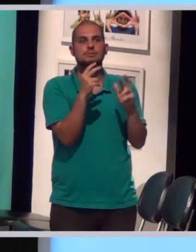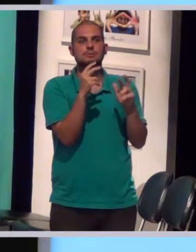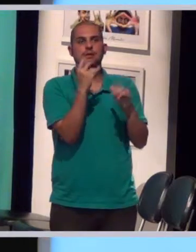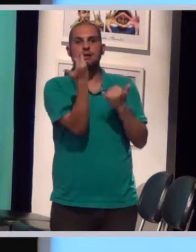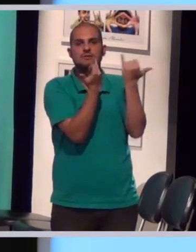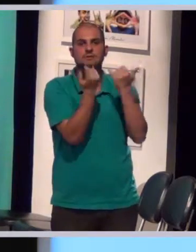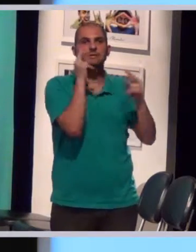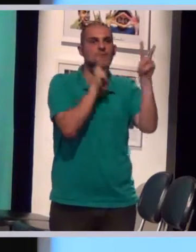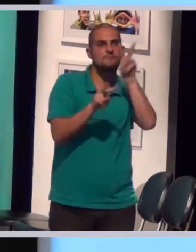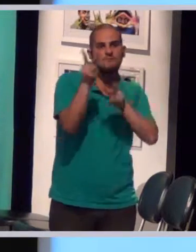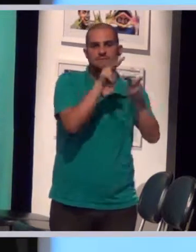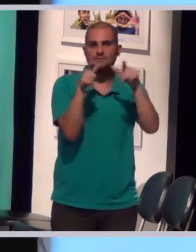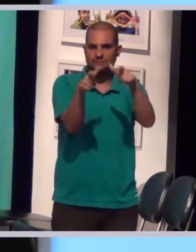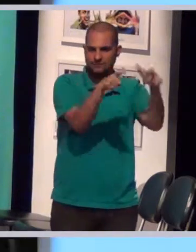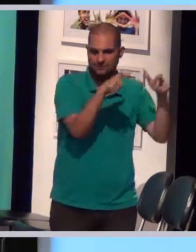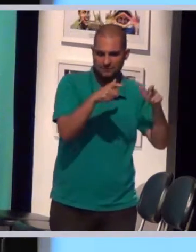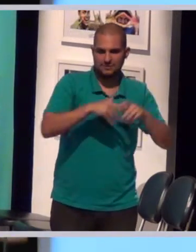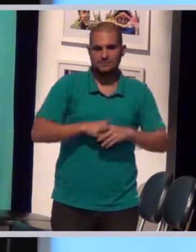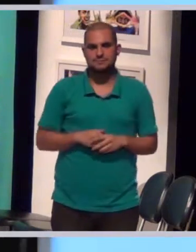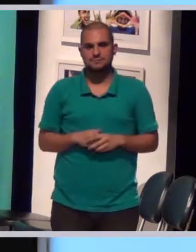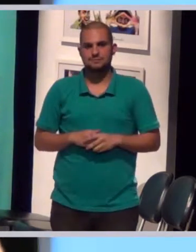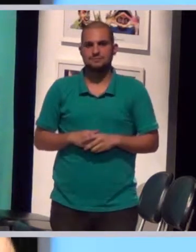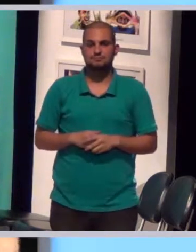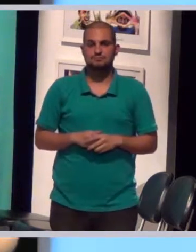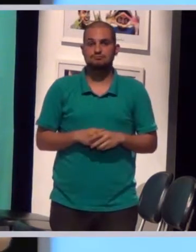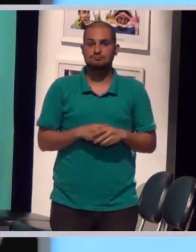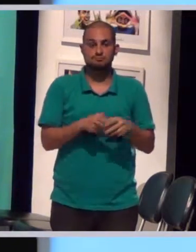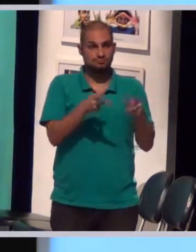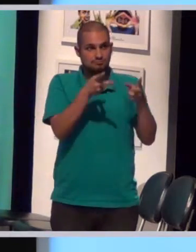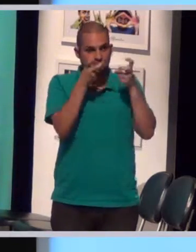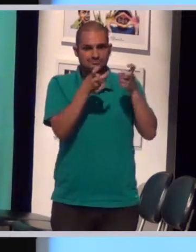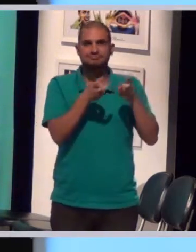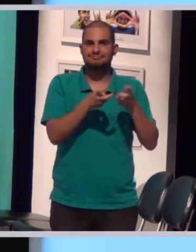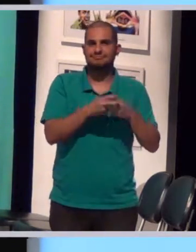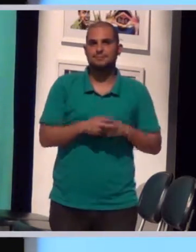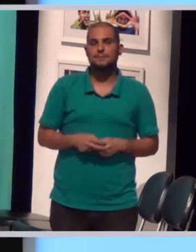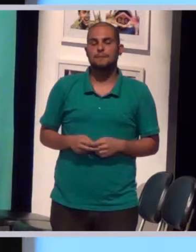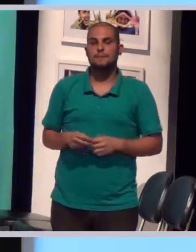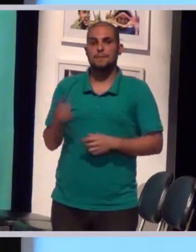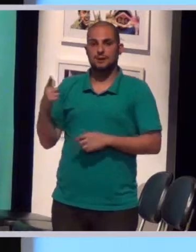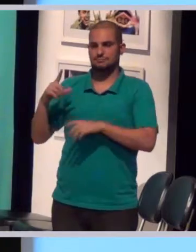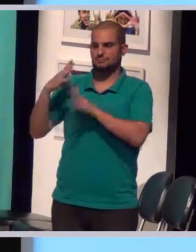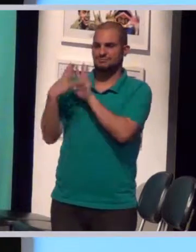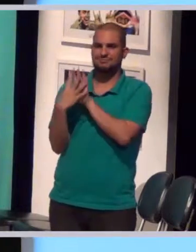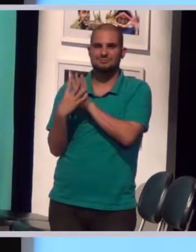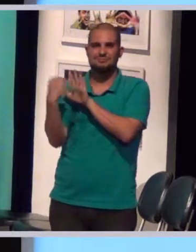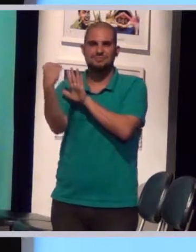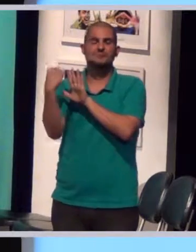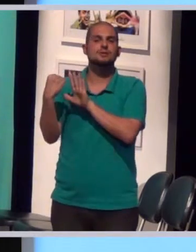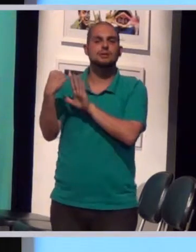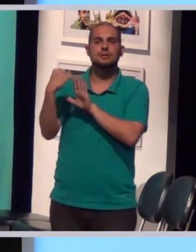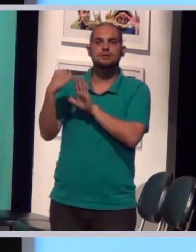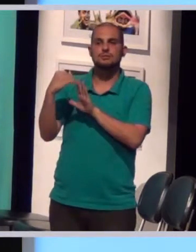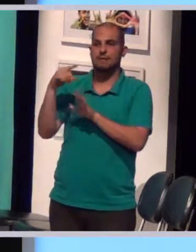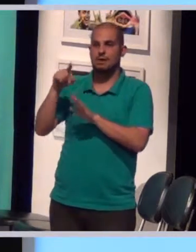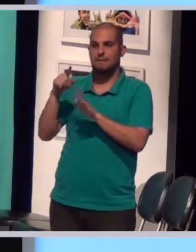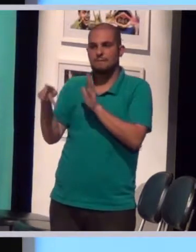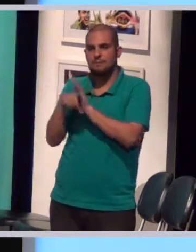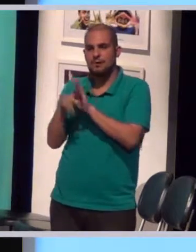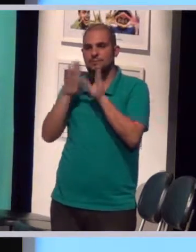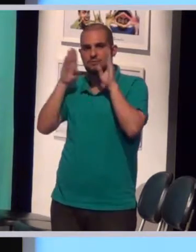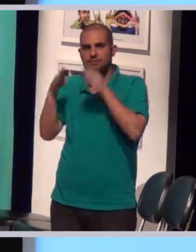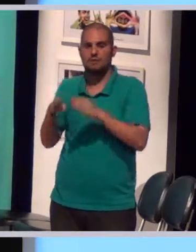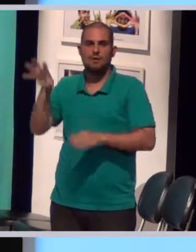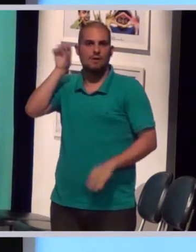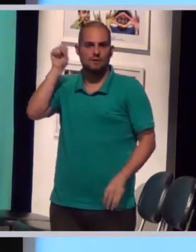e espaciais. Esse modelo, proposto pelo Baddeley, ele foi pensado para ouvintes. Foi um